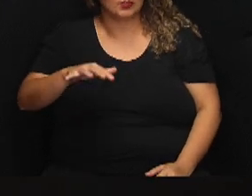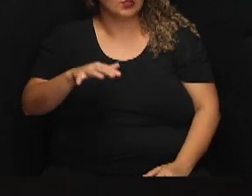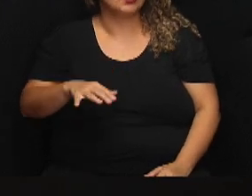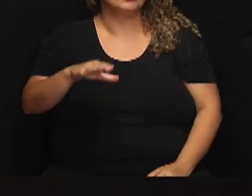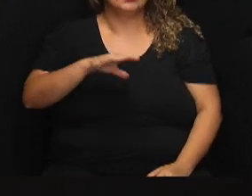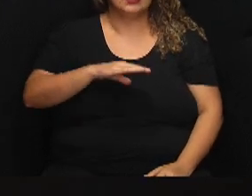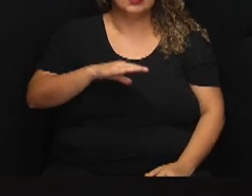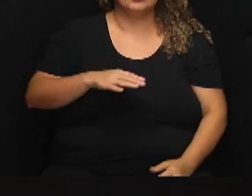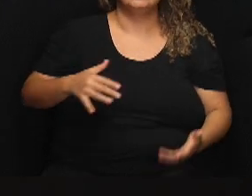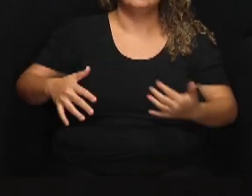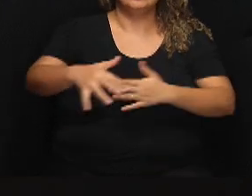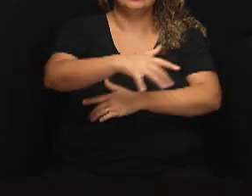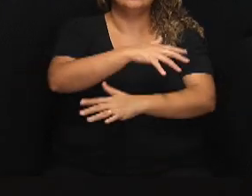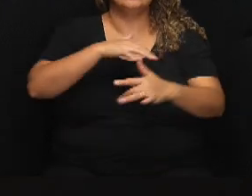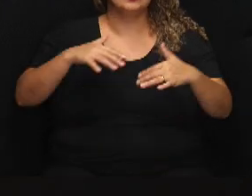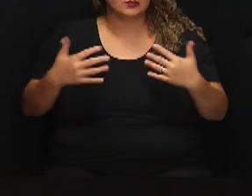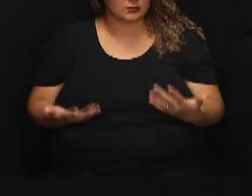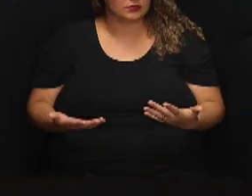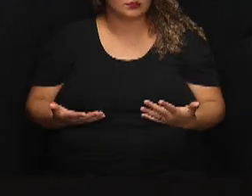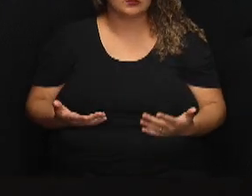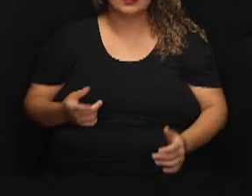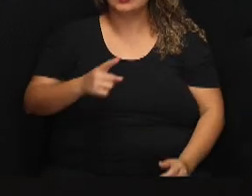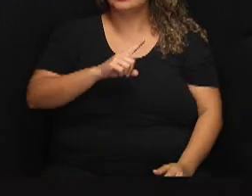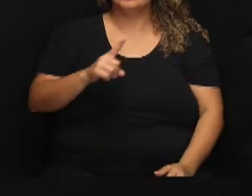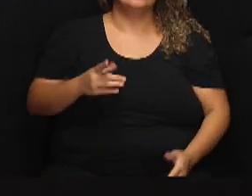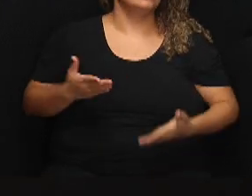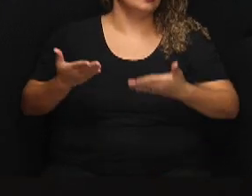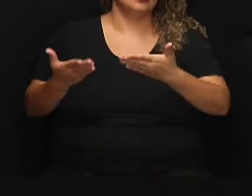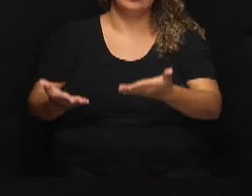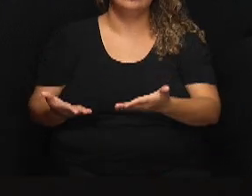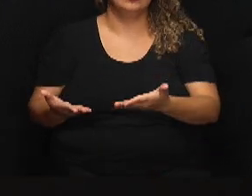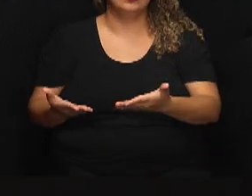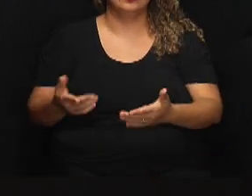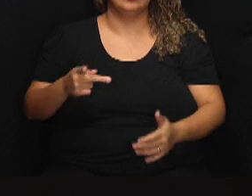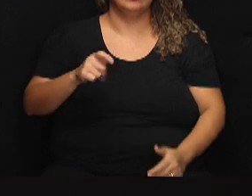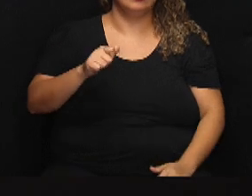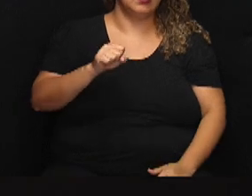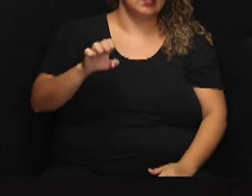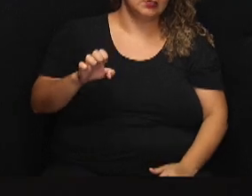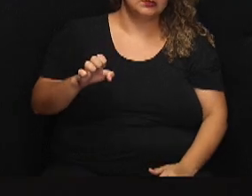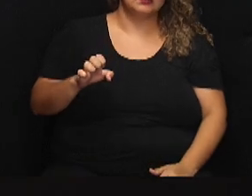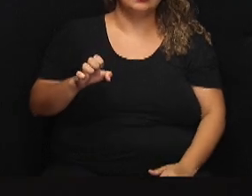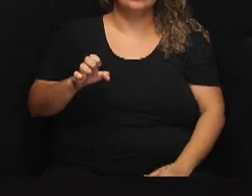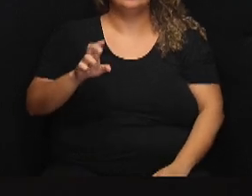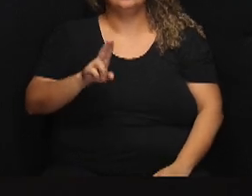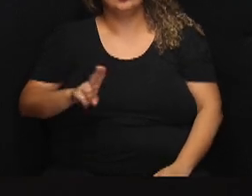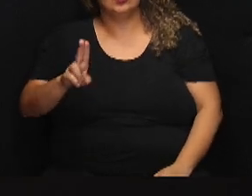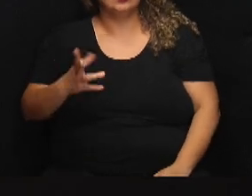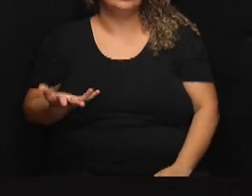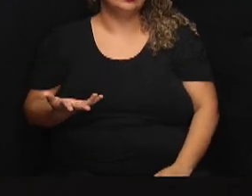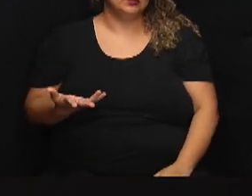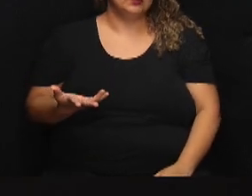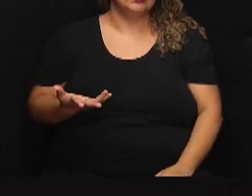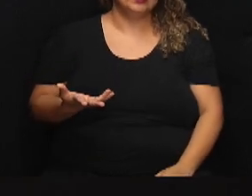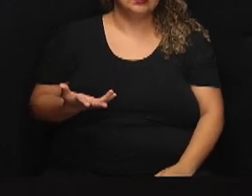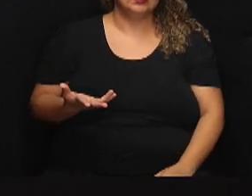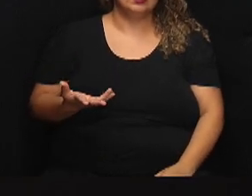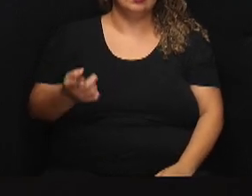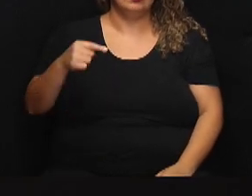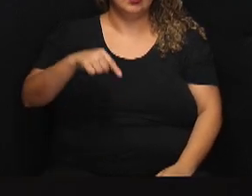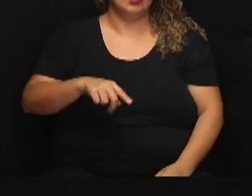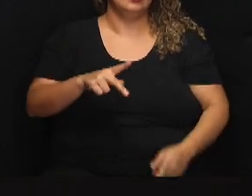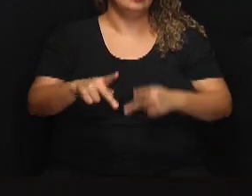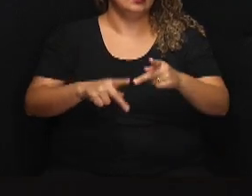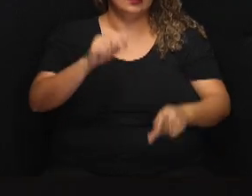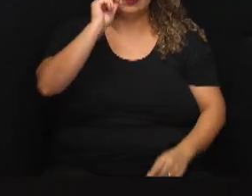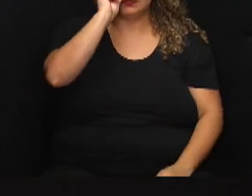estar ali circulando, né, e já não é oferecido o passe, né, universitário ali para essa